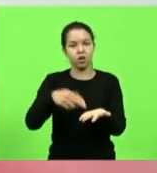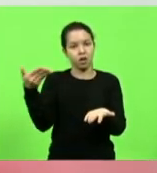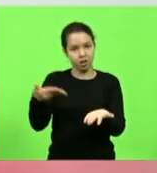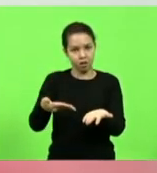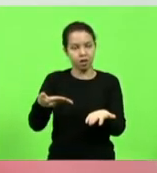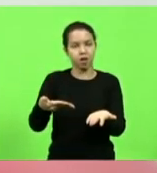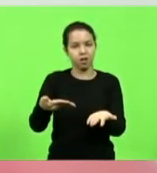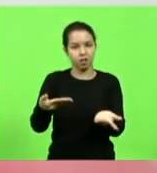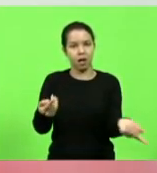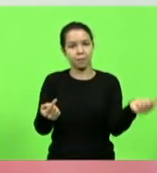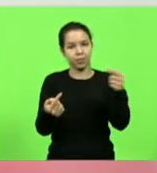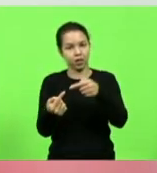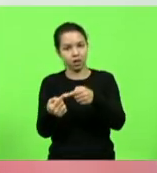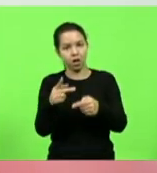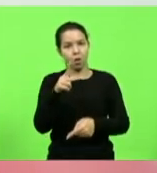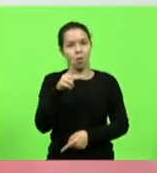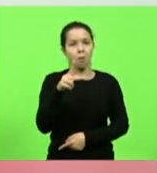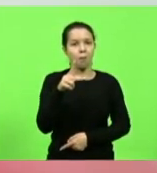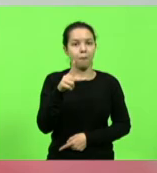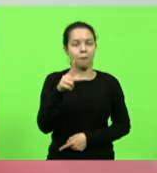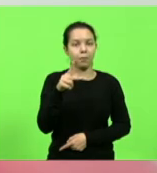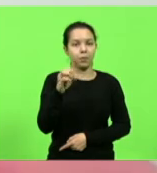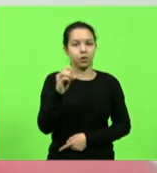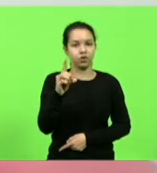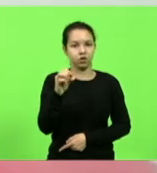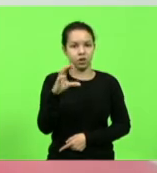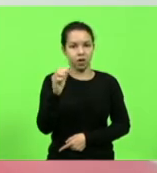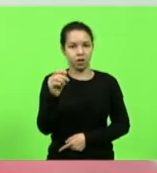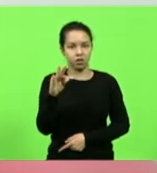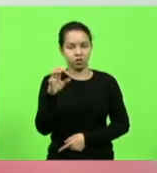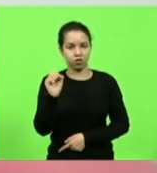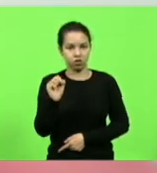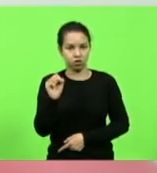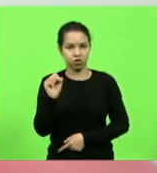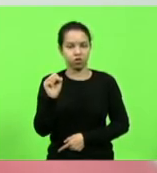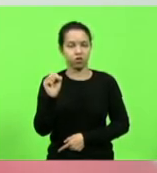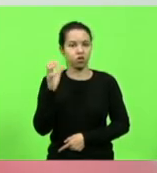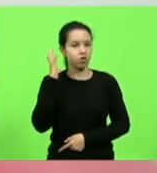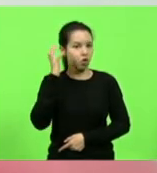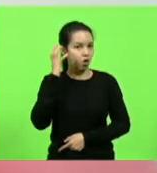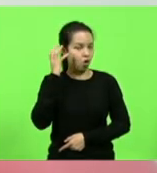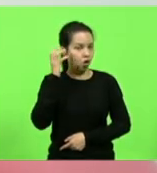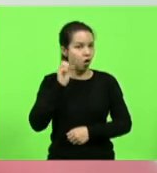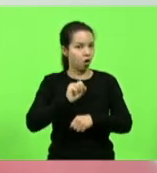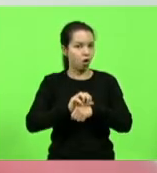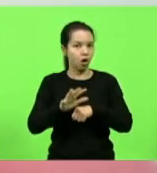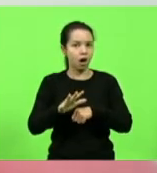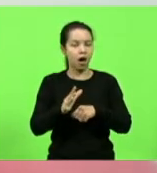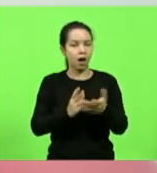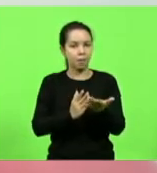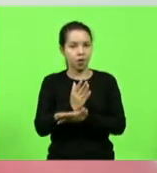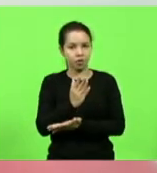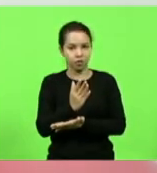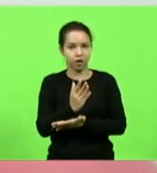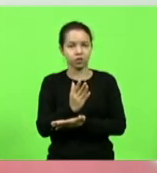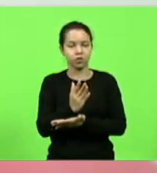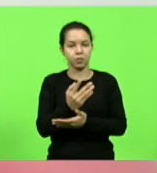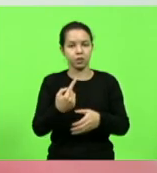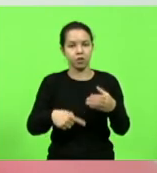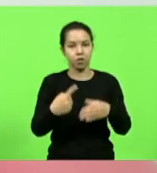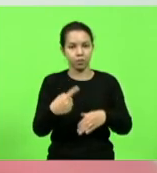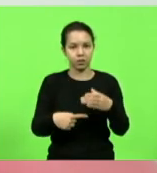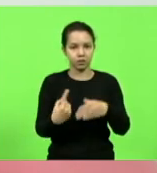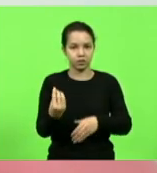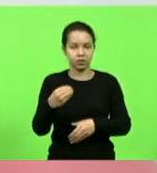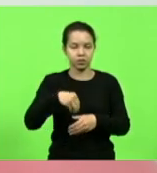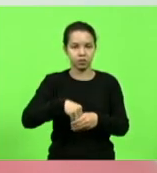ao podcast que teria sido aprovado por uma comissão dentro do projeto e da